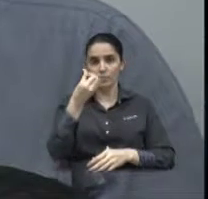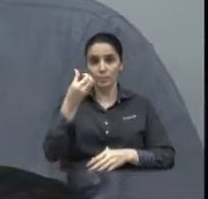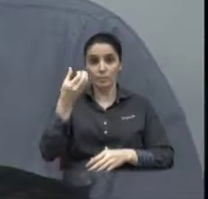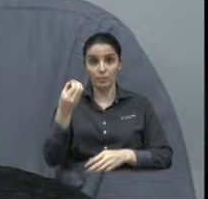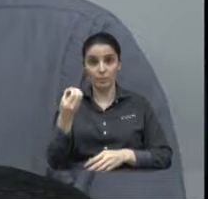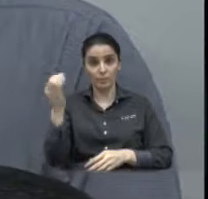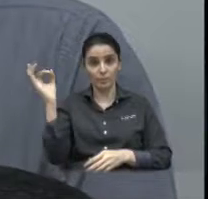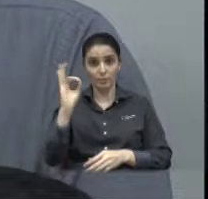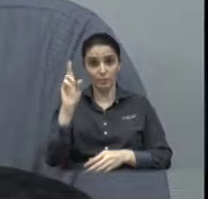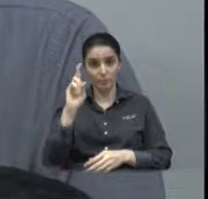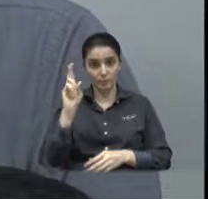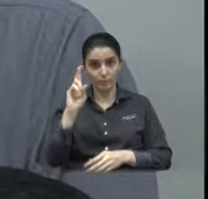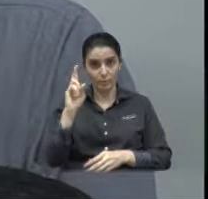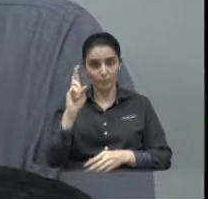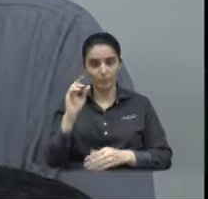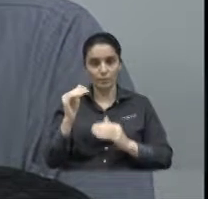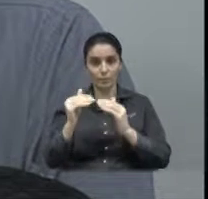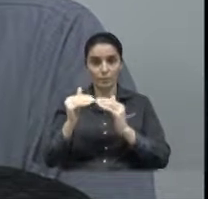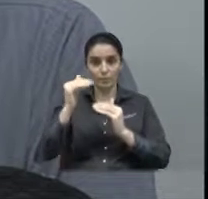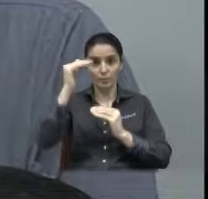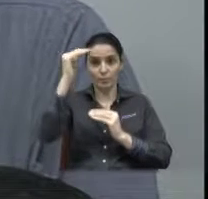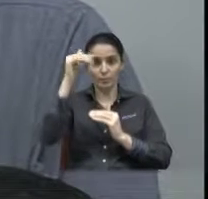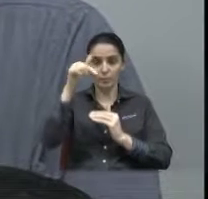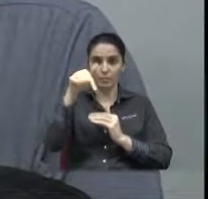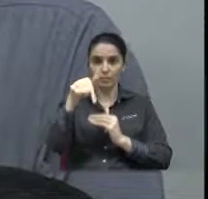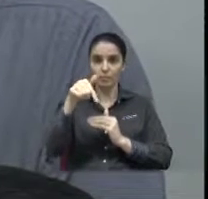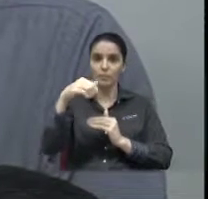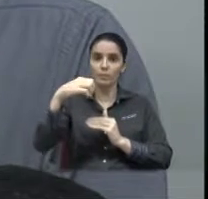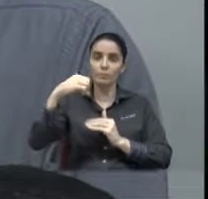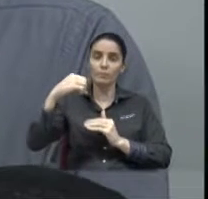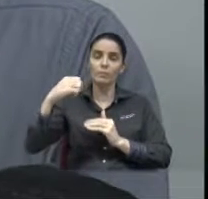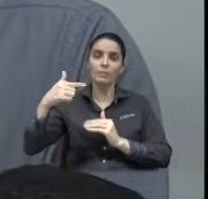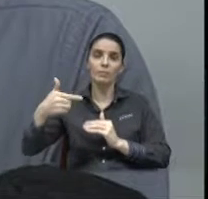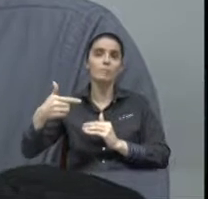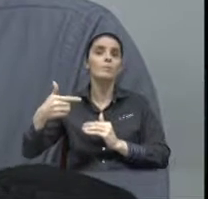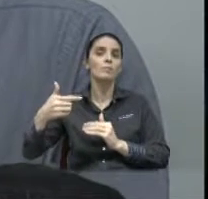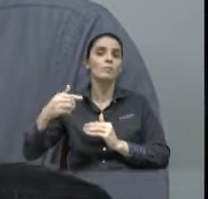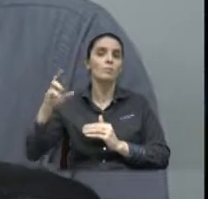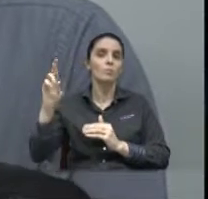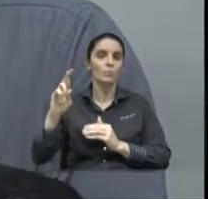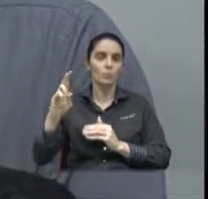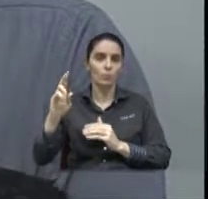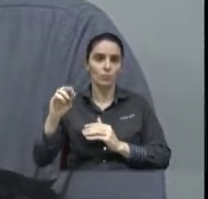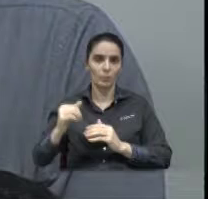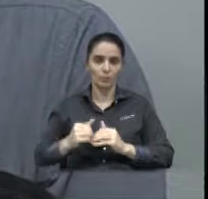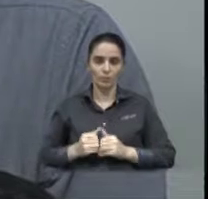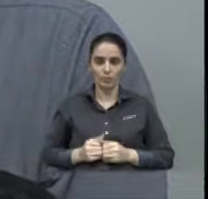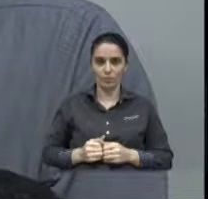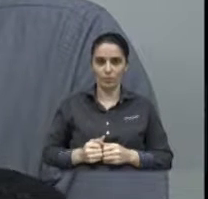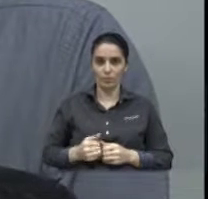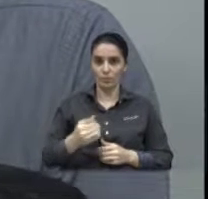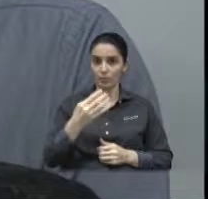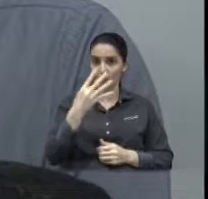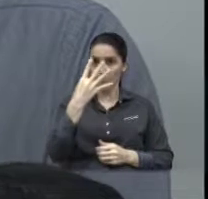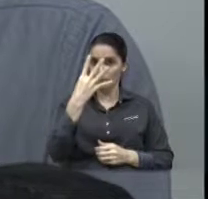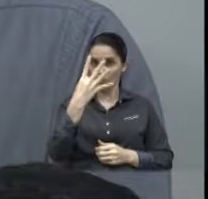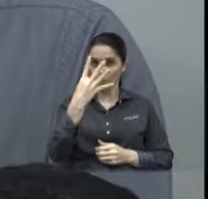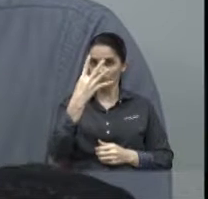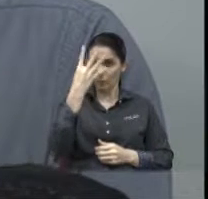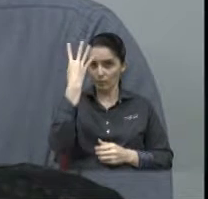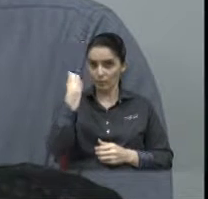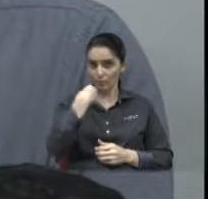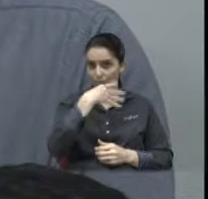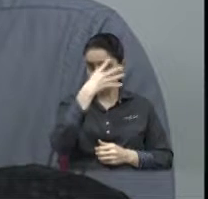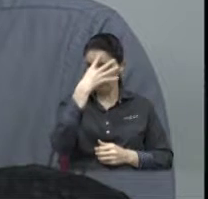Está passando para 792, um aumento de 20%. 4 horas, o estagiário ganha